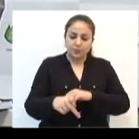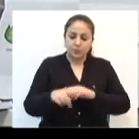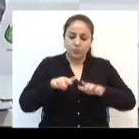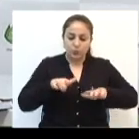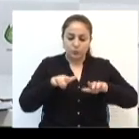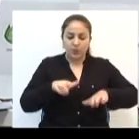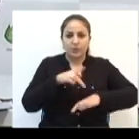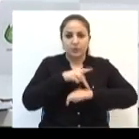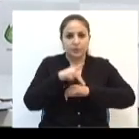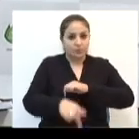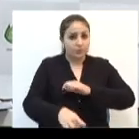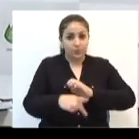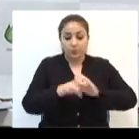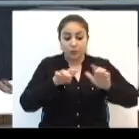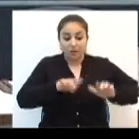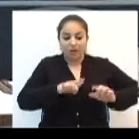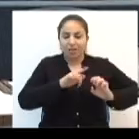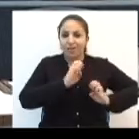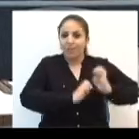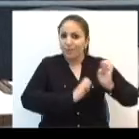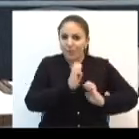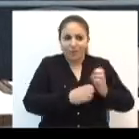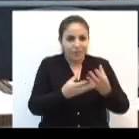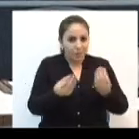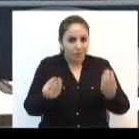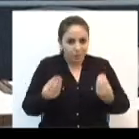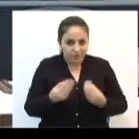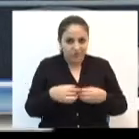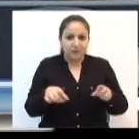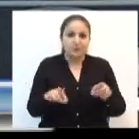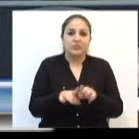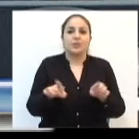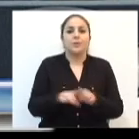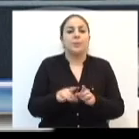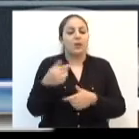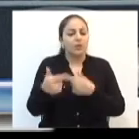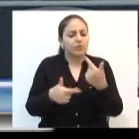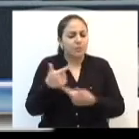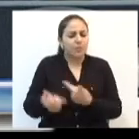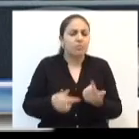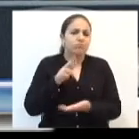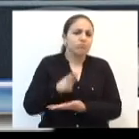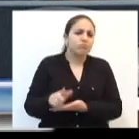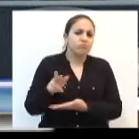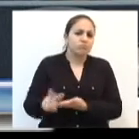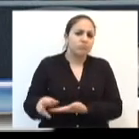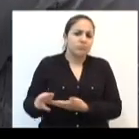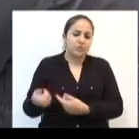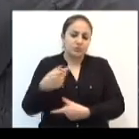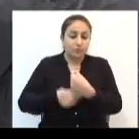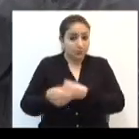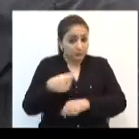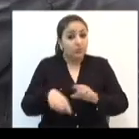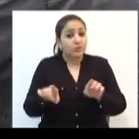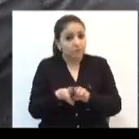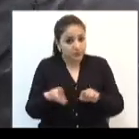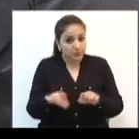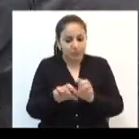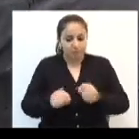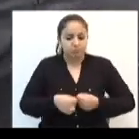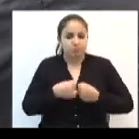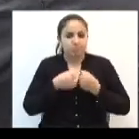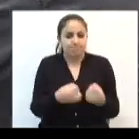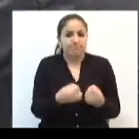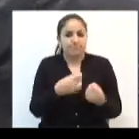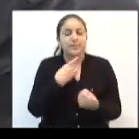cidades empreendedoras. Isto é fruto do trabalho de diversas administrações e, claro, da força